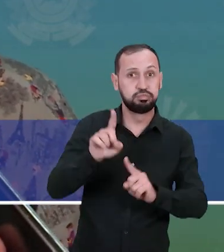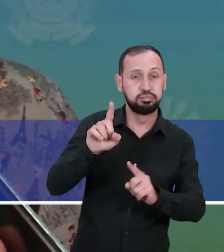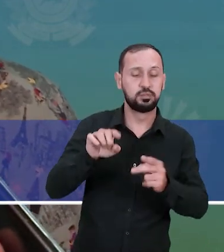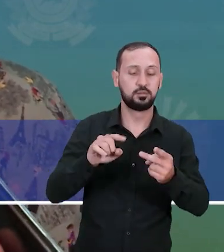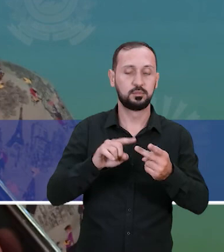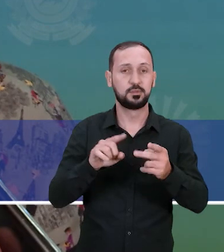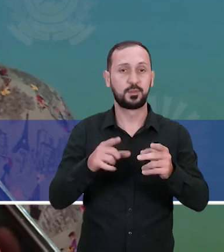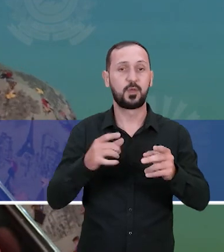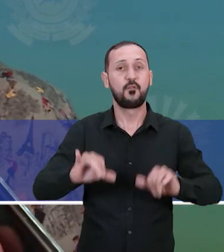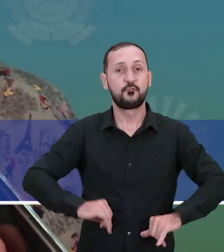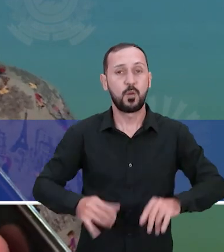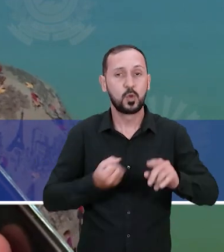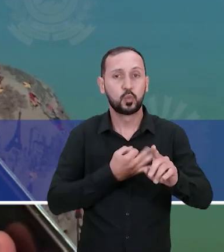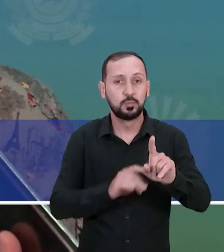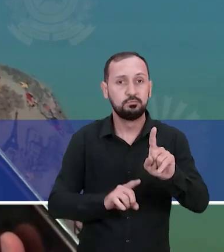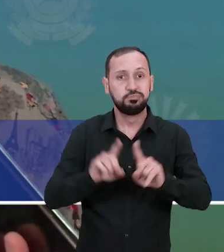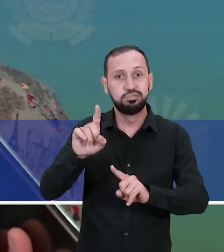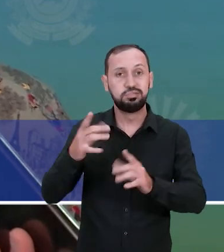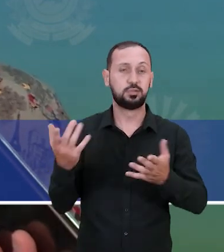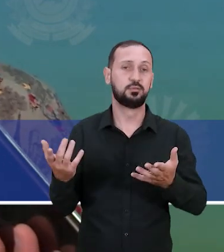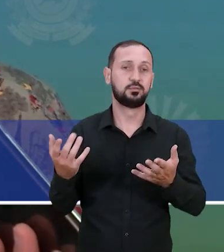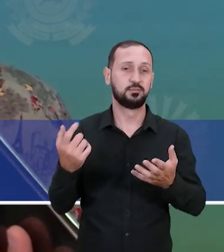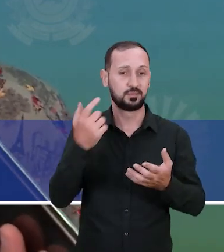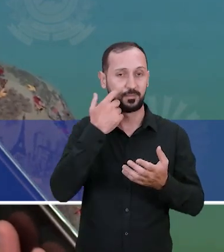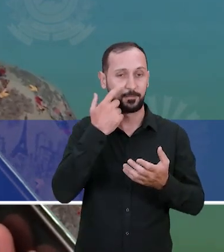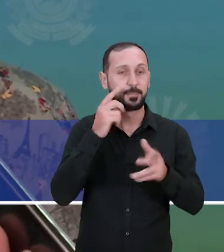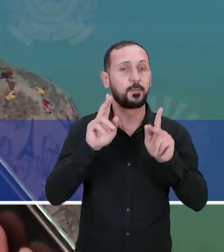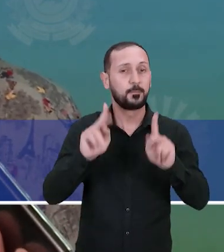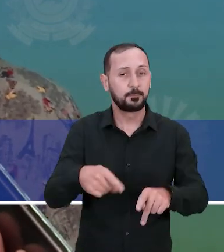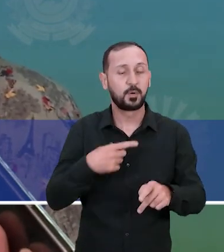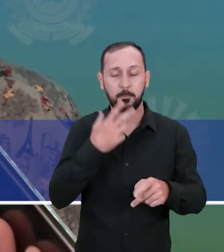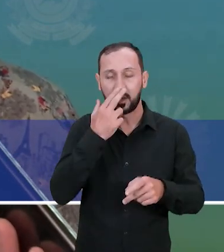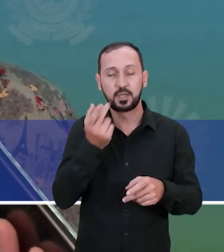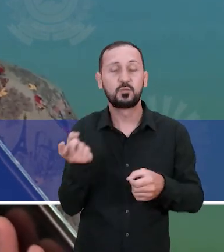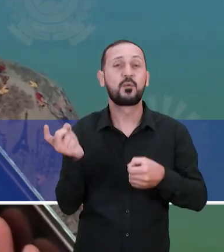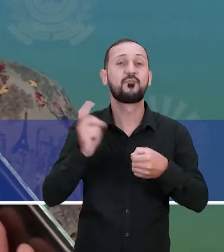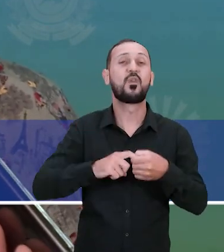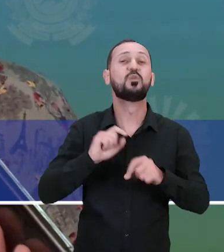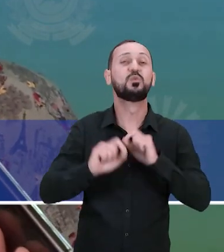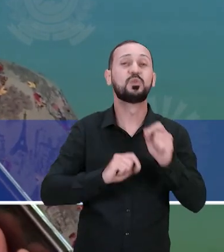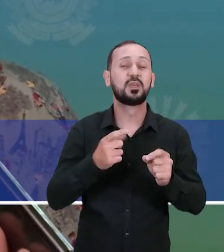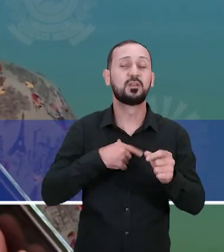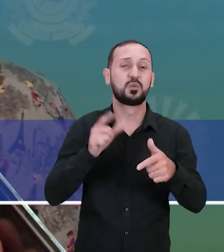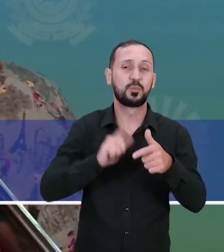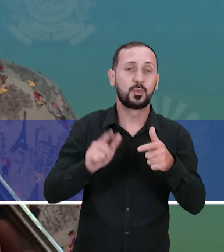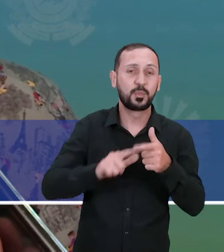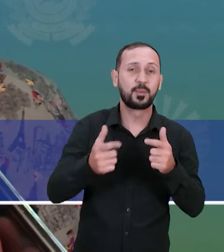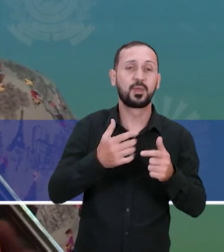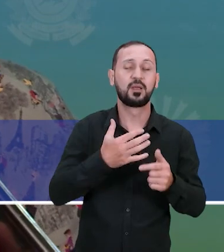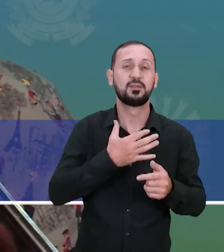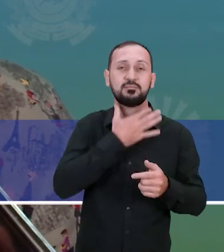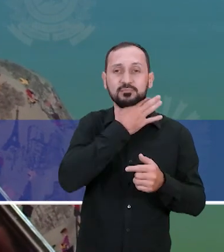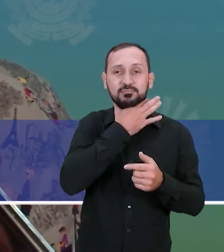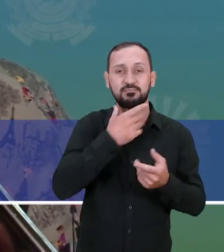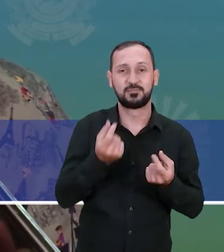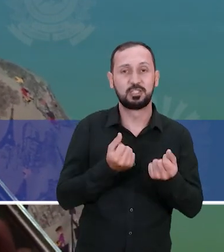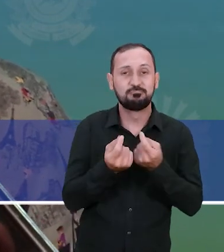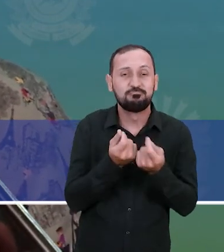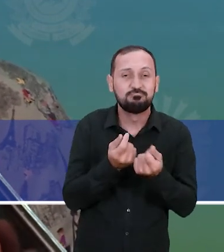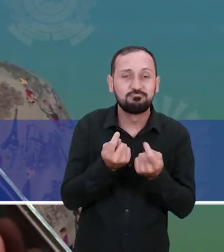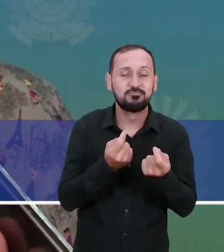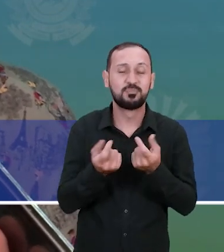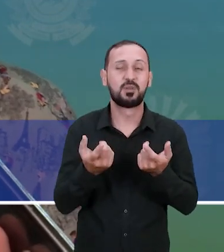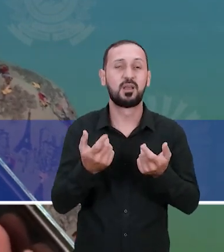extrema e o aumento da fome também na população brasileira. Então, a gente tem aí um grande retrocesso social aliado às questões econômicas, a